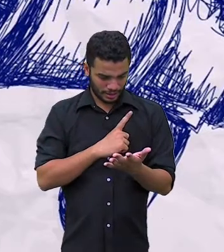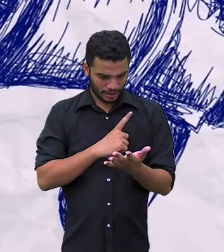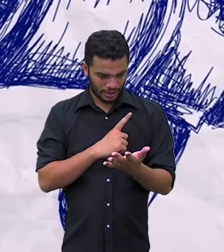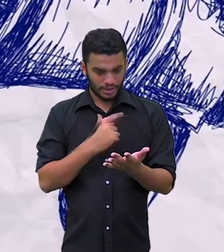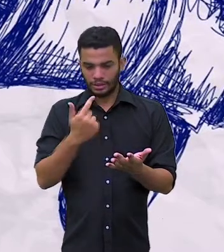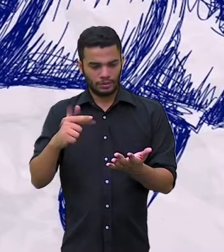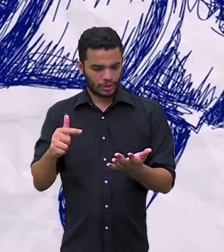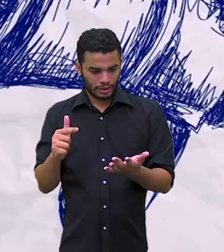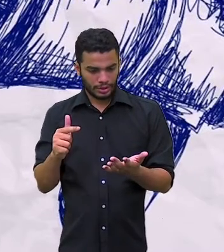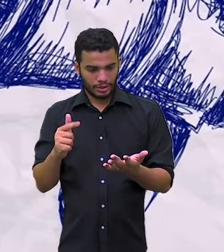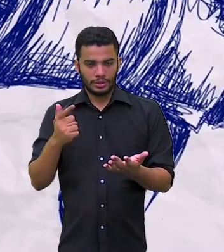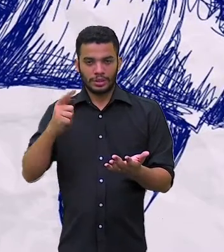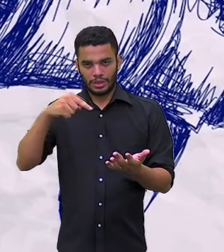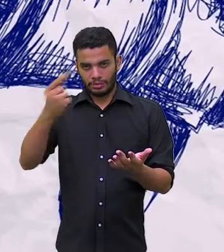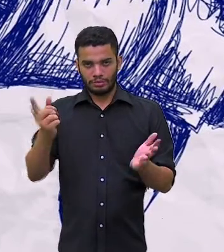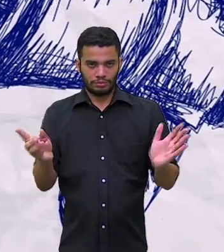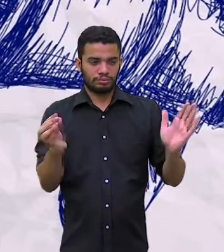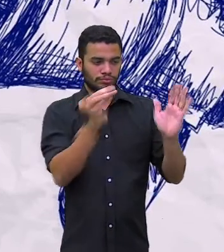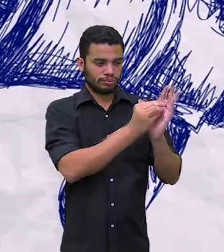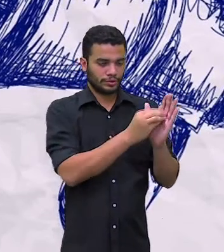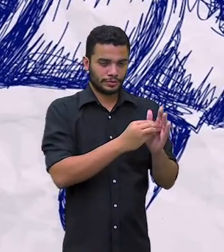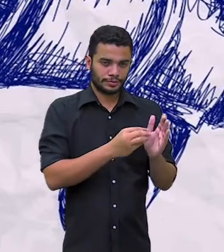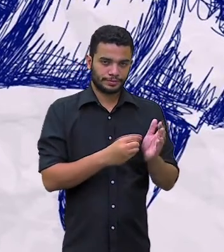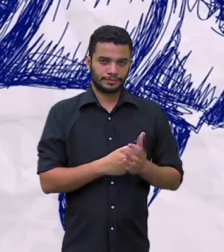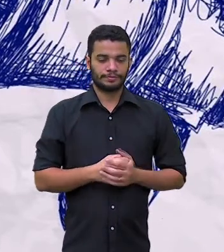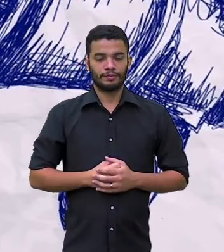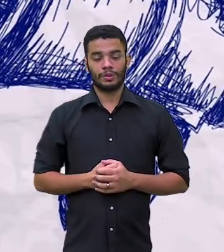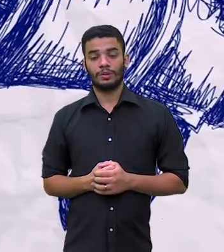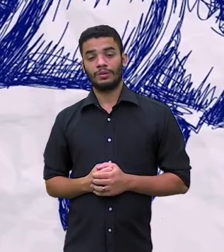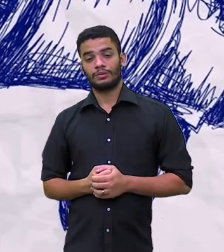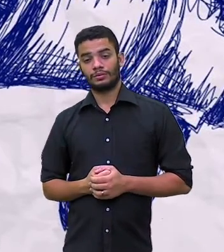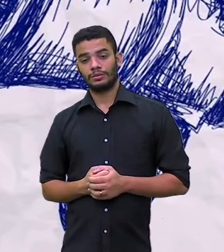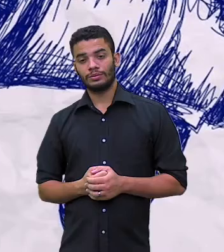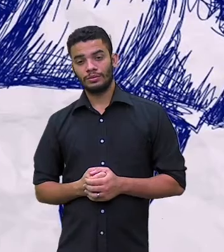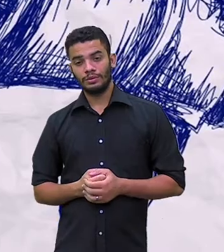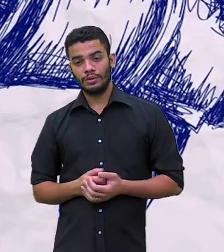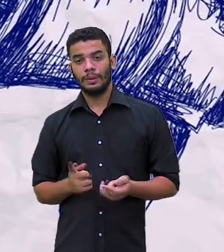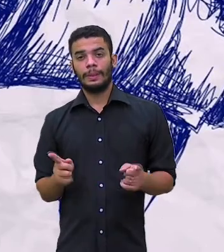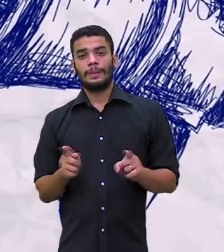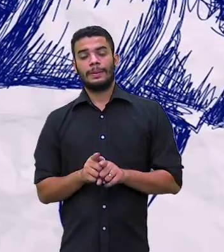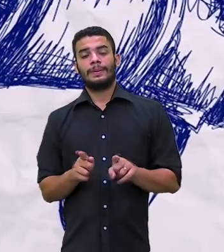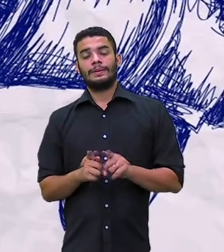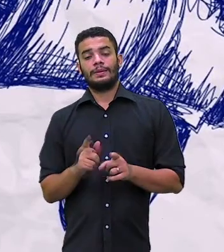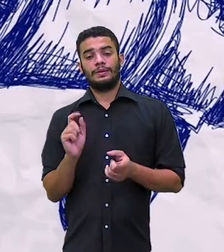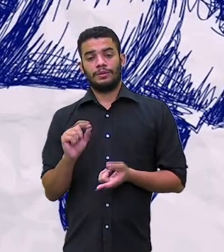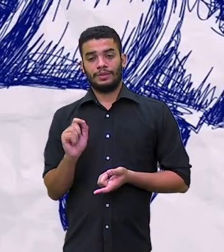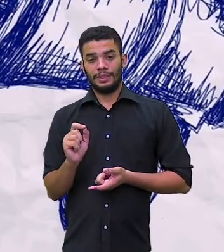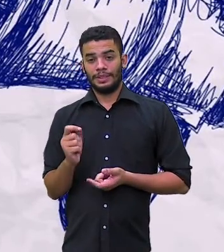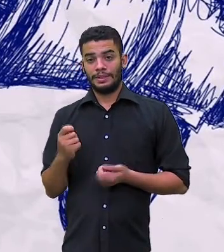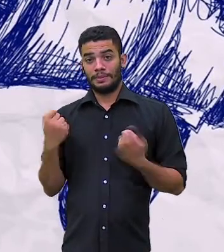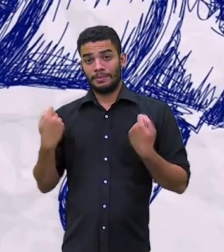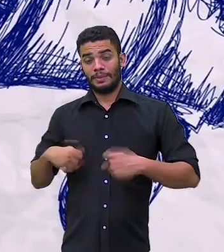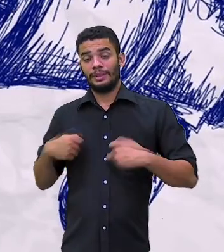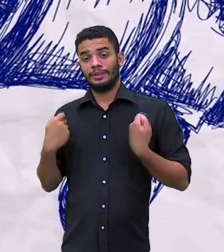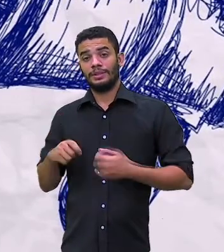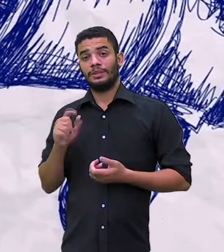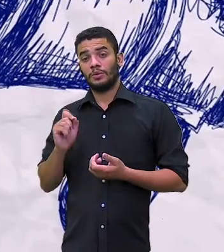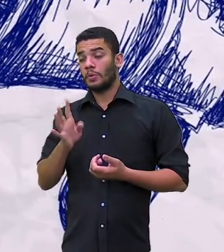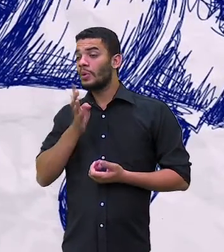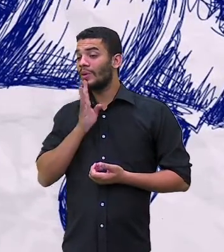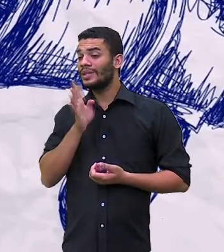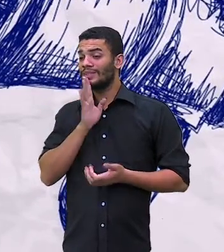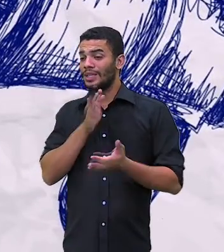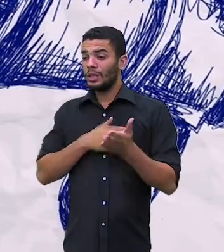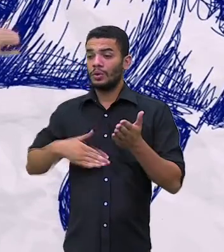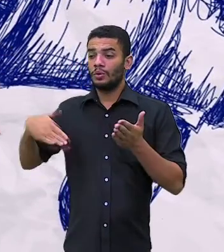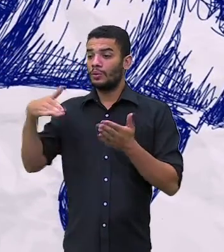importante aí, que pode ajudar na escrita do artigo de opinião, é estar familiarizado com a estrutura. Então,